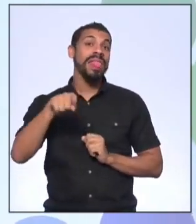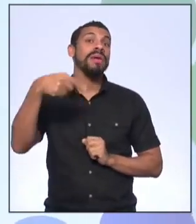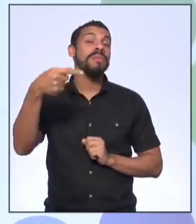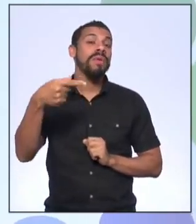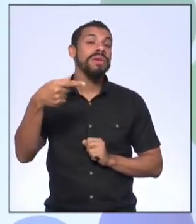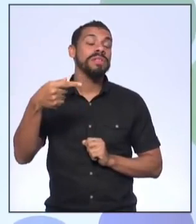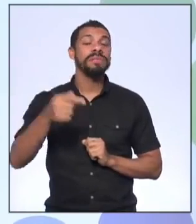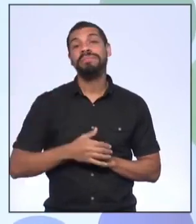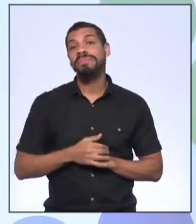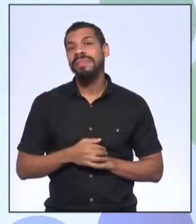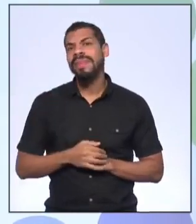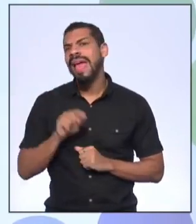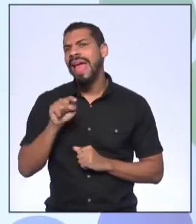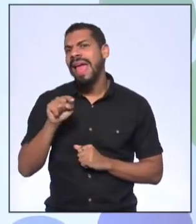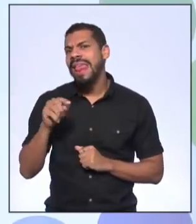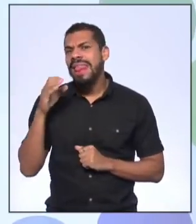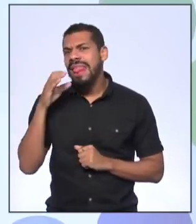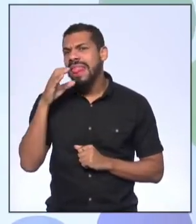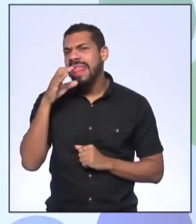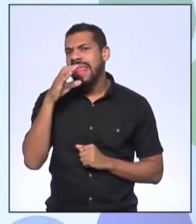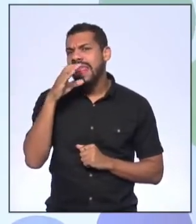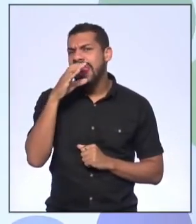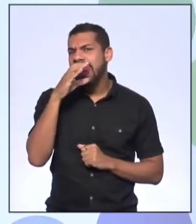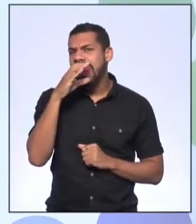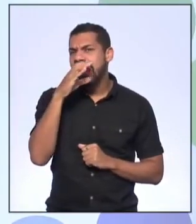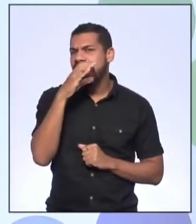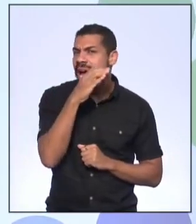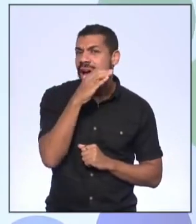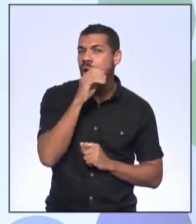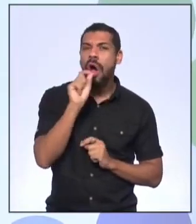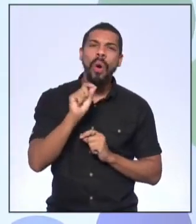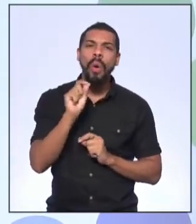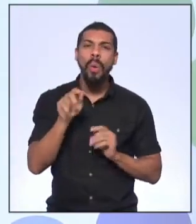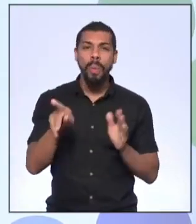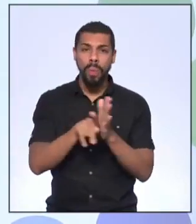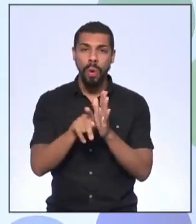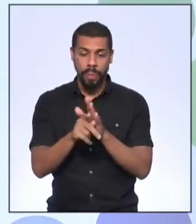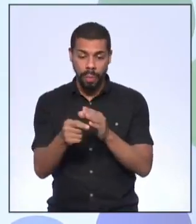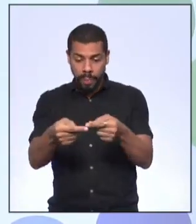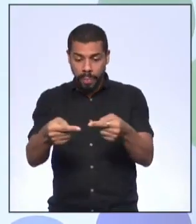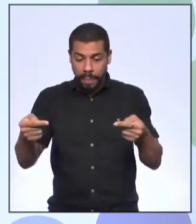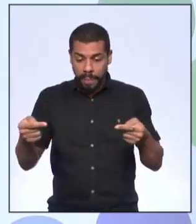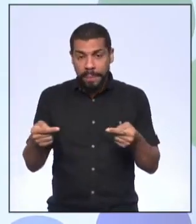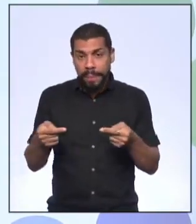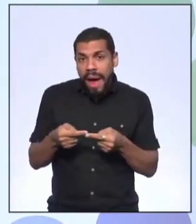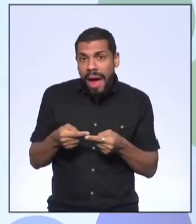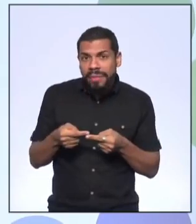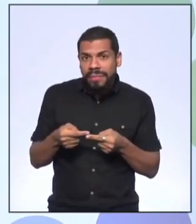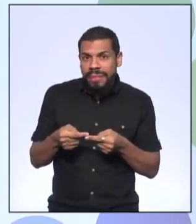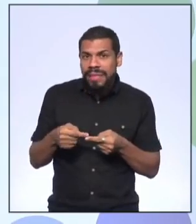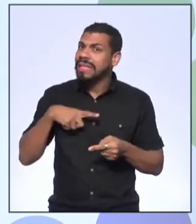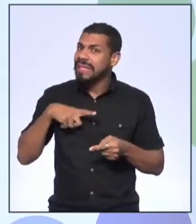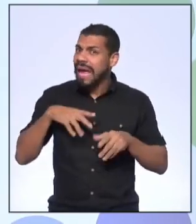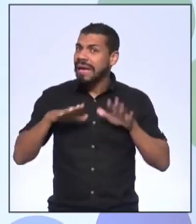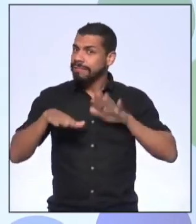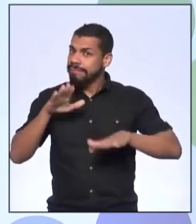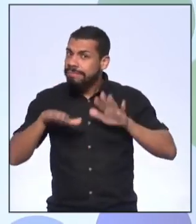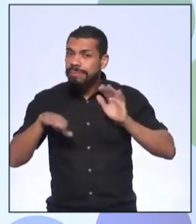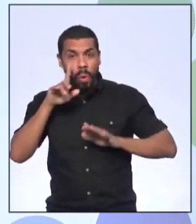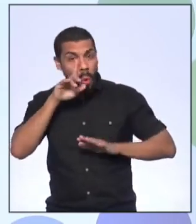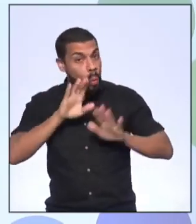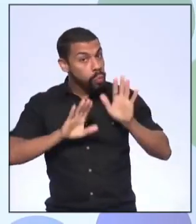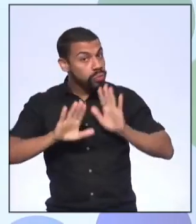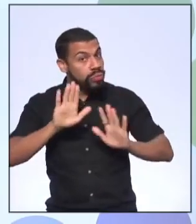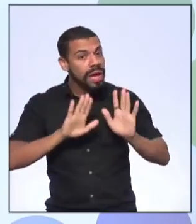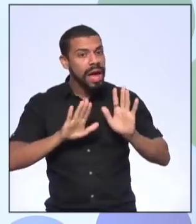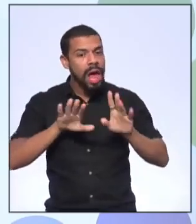E aí, esse calor, né, ali, é transferido por condução para onde? Para o prato. Cuidado, hein? Tem materiais, tem certo tipo de prato que